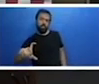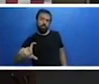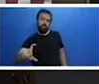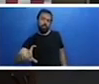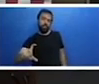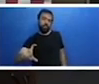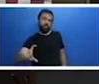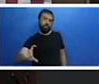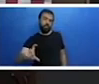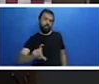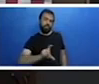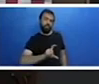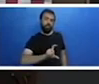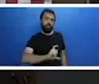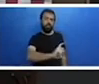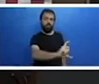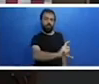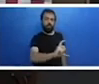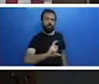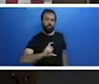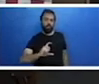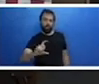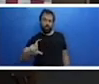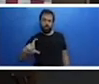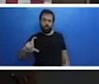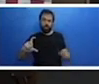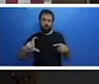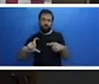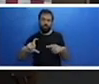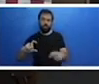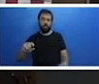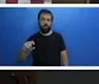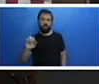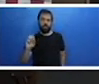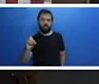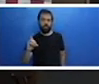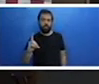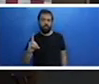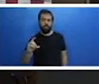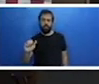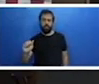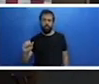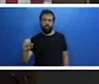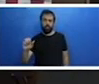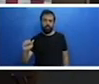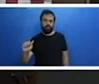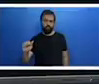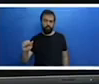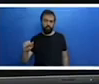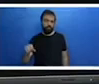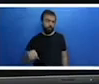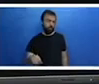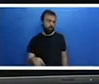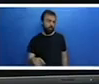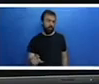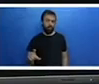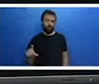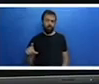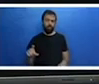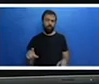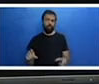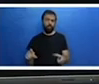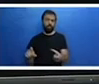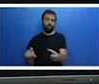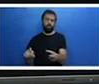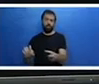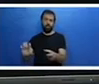em cima da outra e ela é uma dama. Captura no jogo de damas. É realizada transpassando a peça